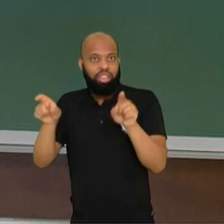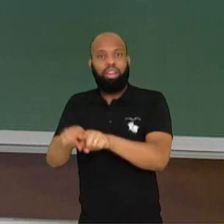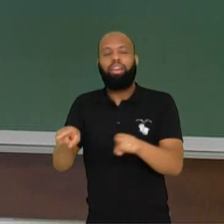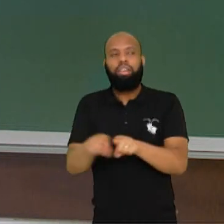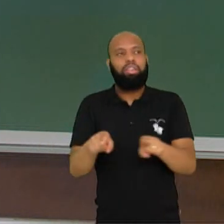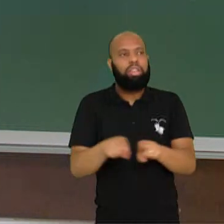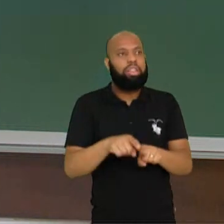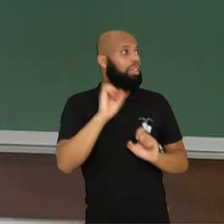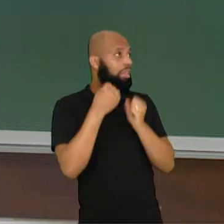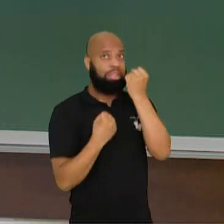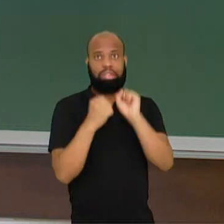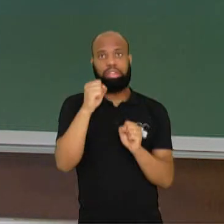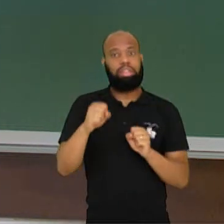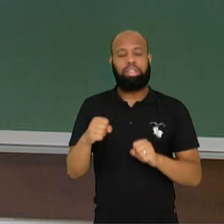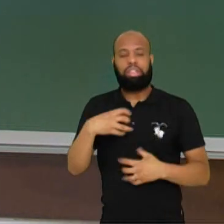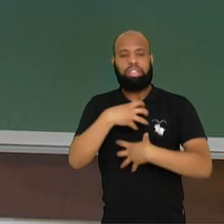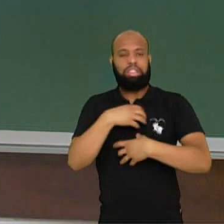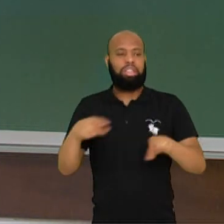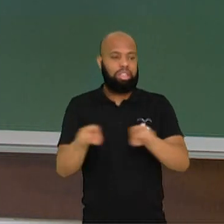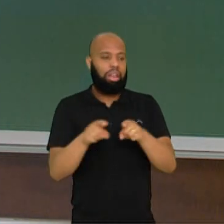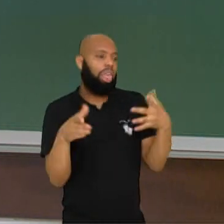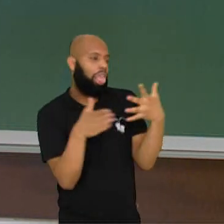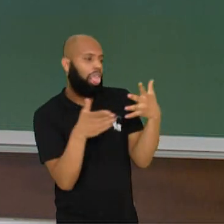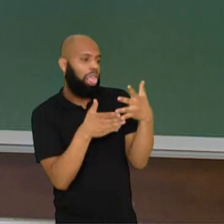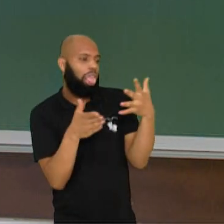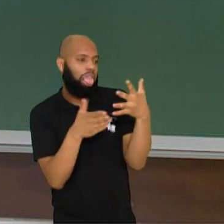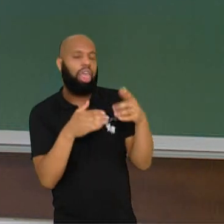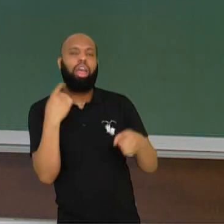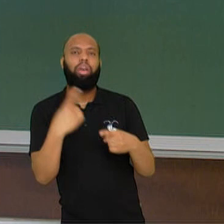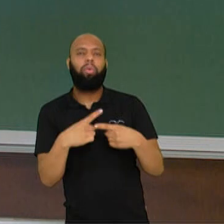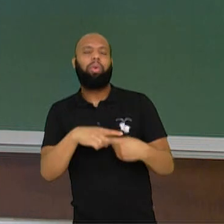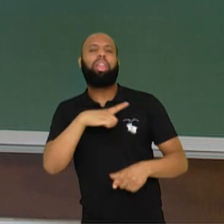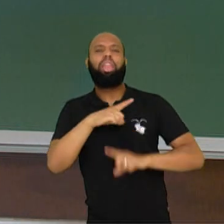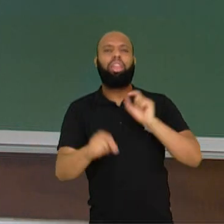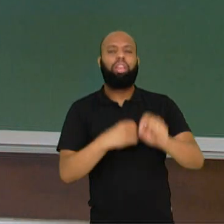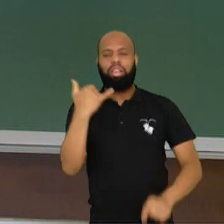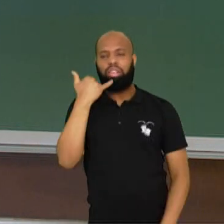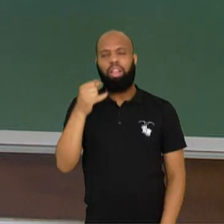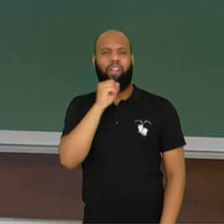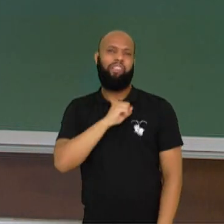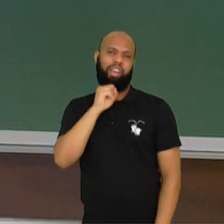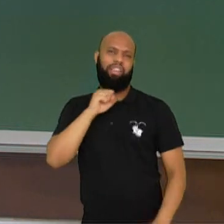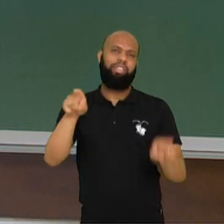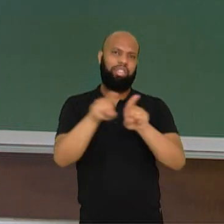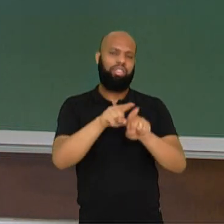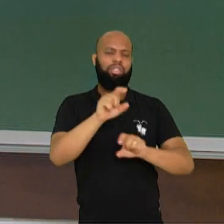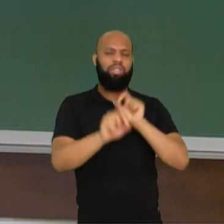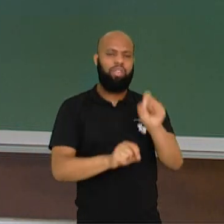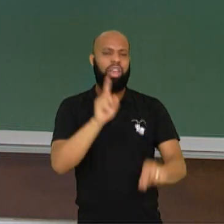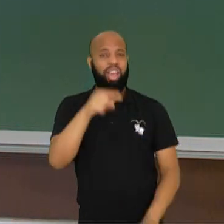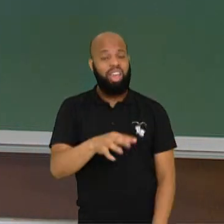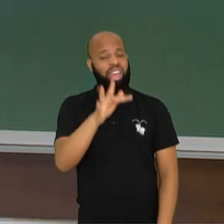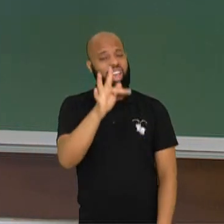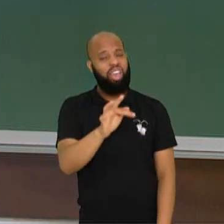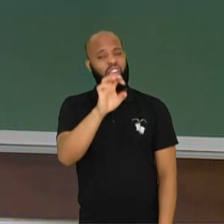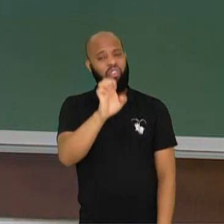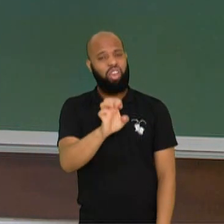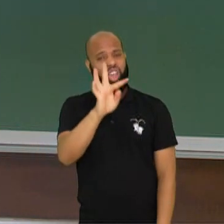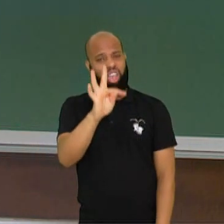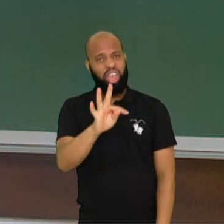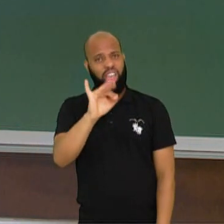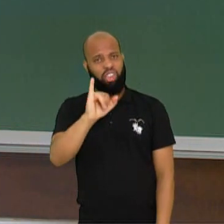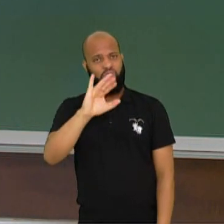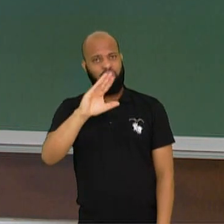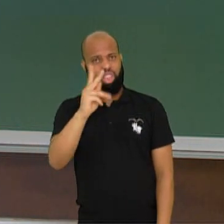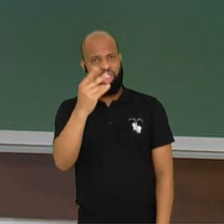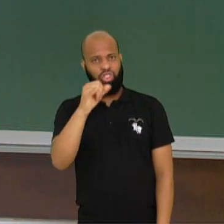se sentem até inferiorizadas por terem um modelo antigo. Então tudo isso é o fetichismo da mercadoria atuando